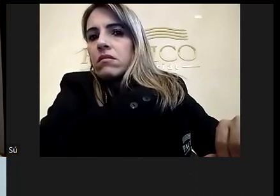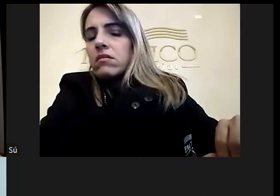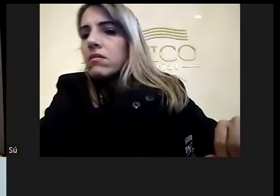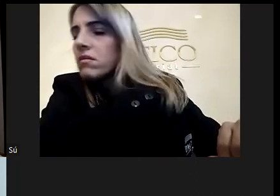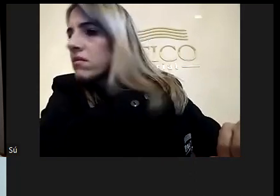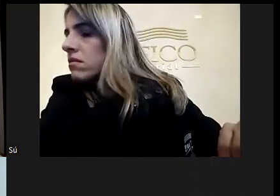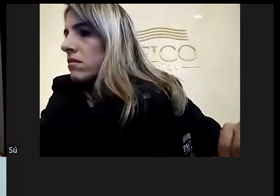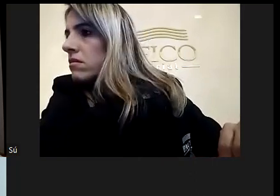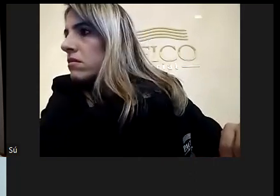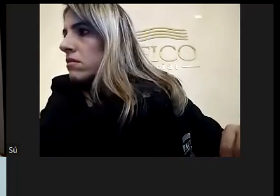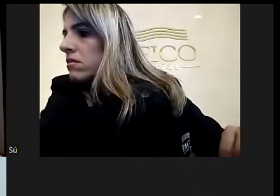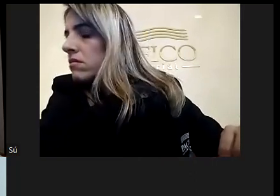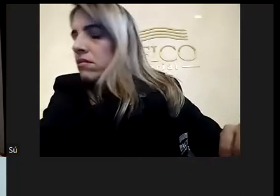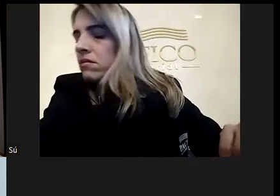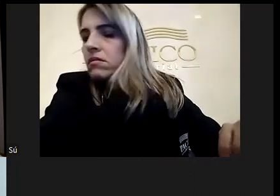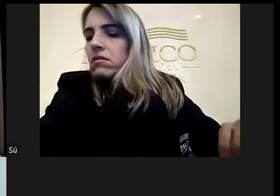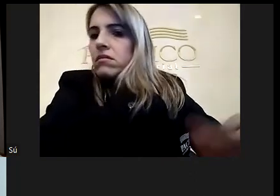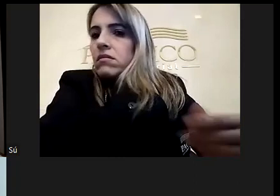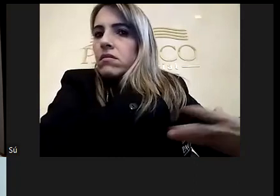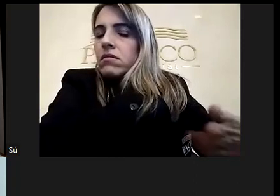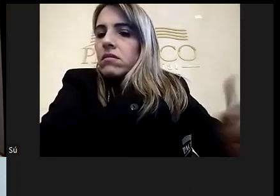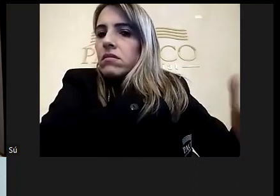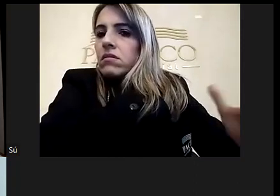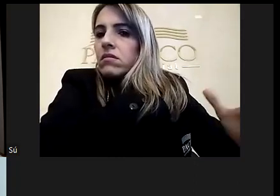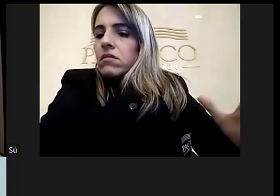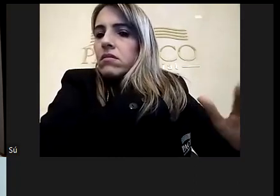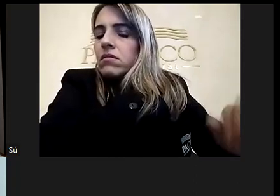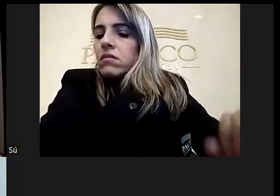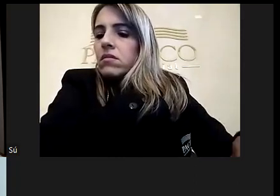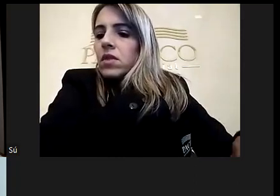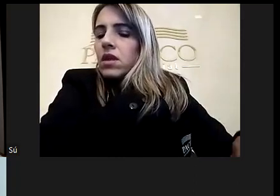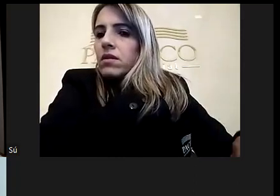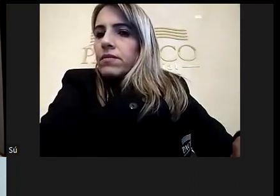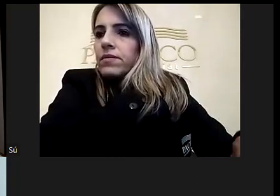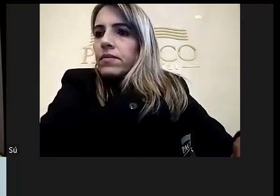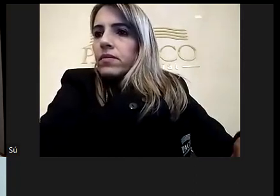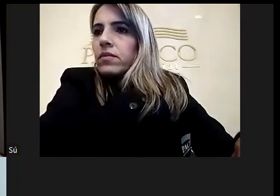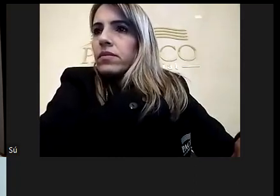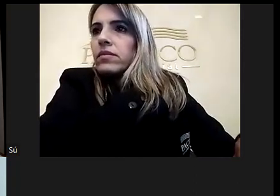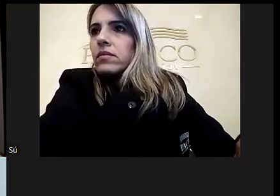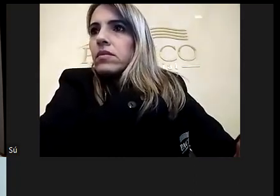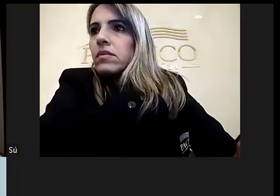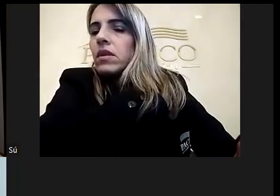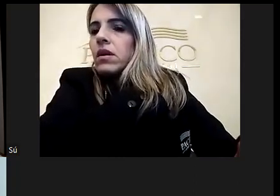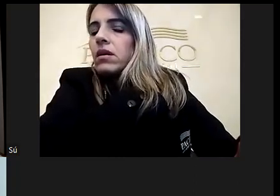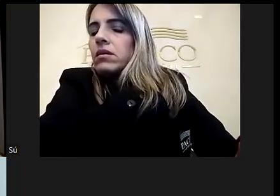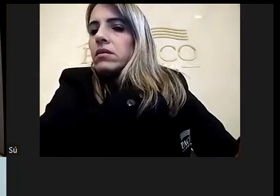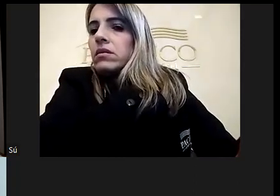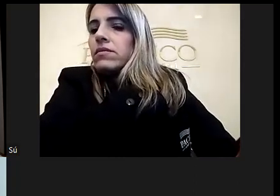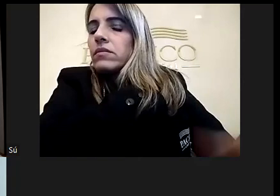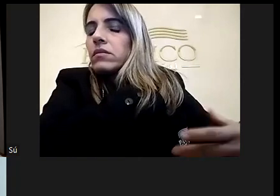Mas quando está se manifestando em consultório, nós podemos fazer uma abordagem.